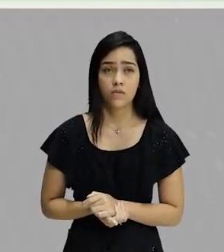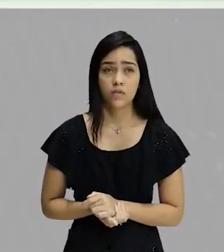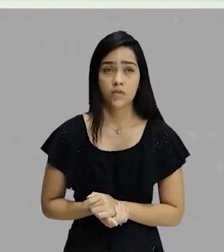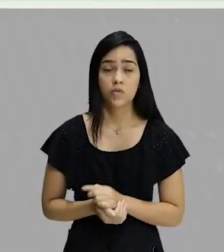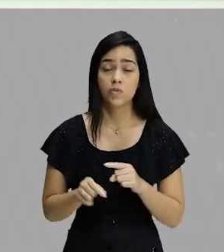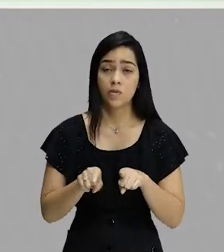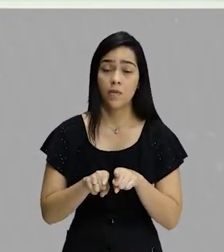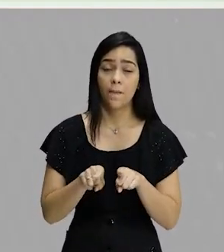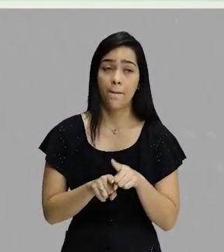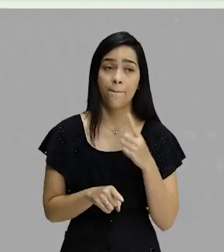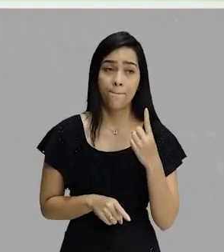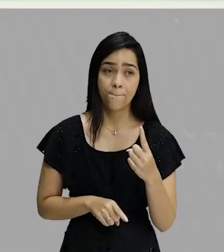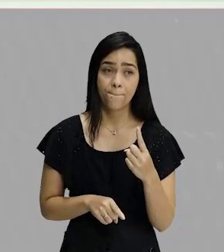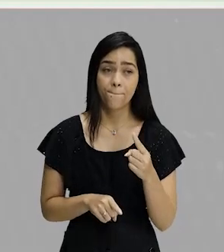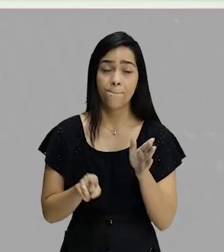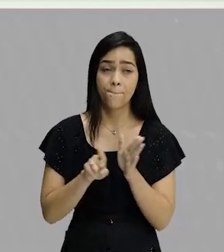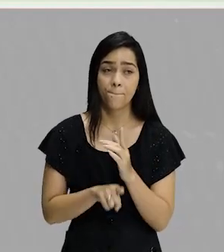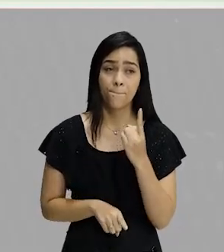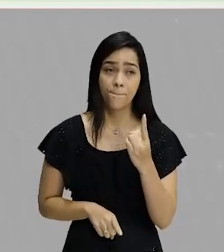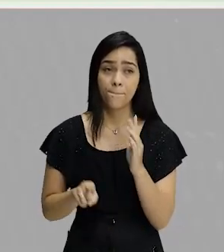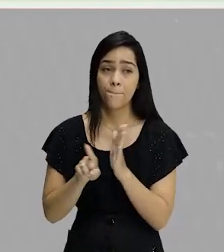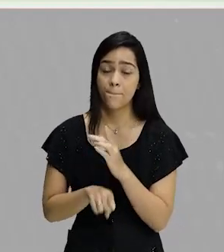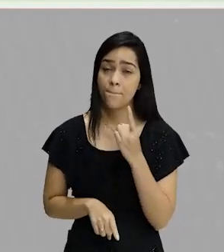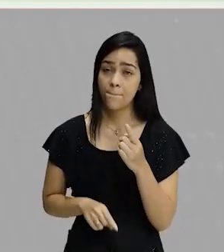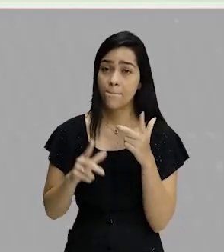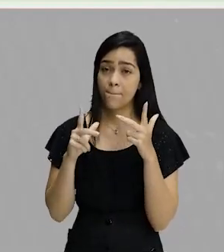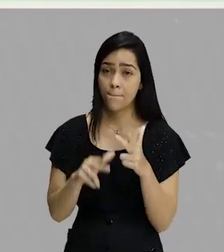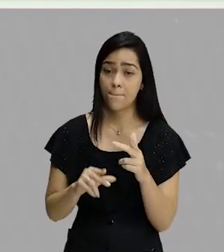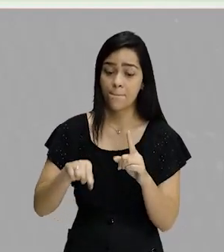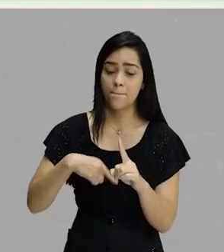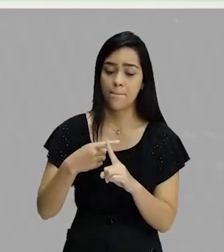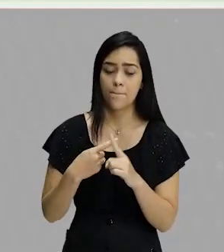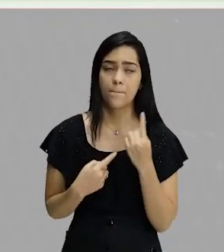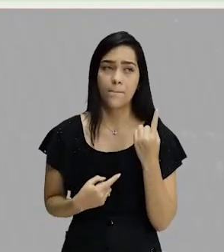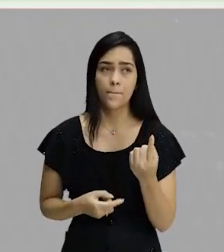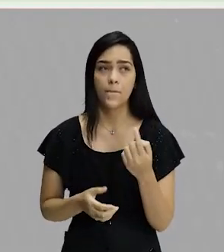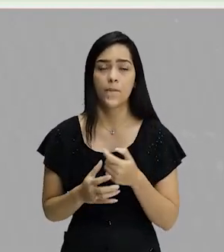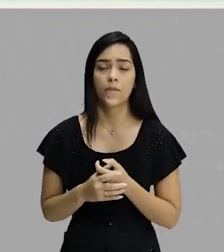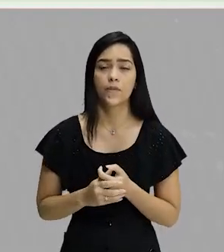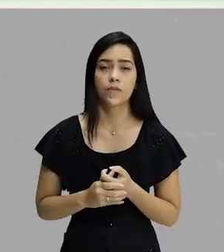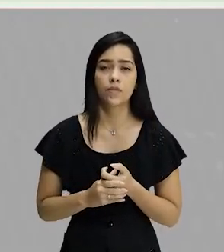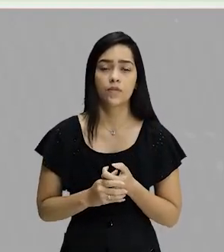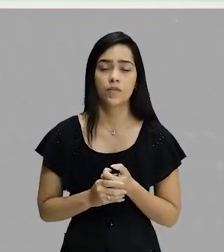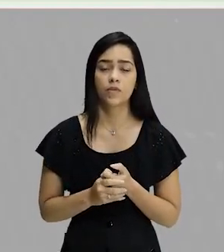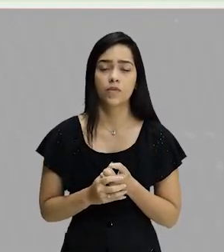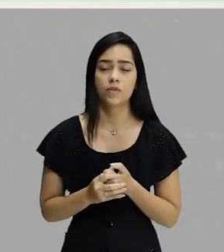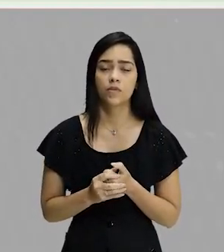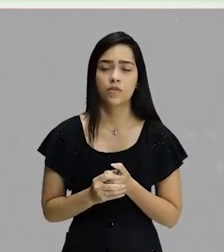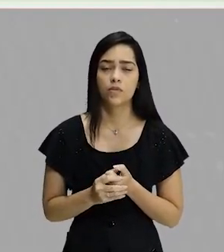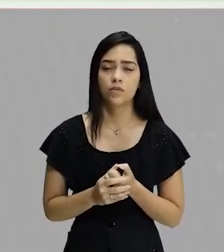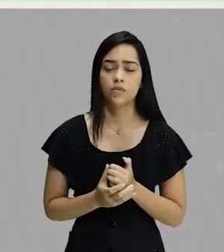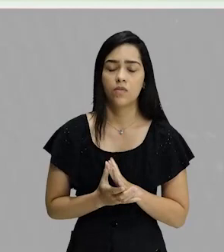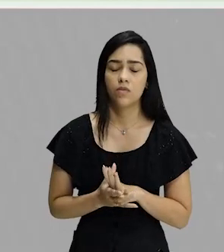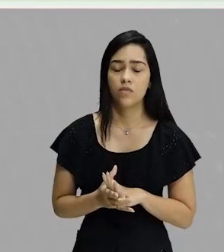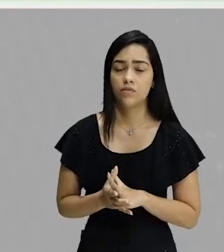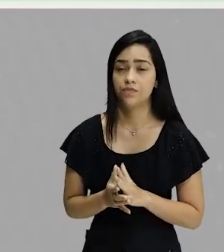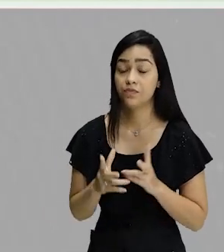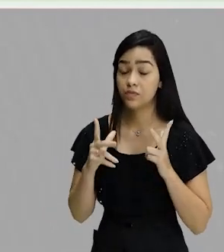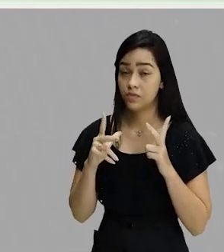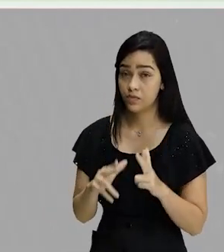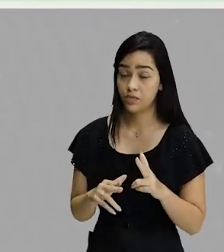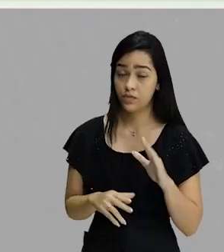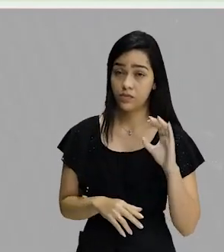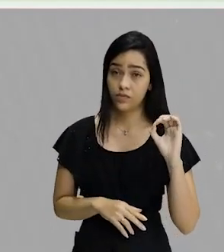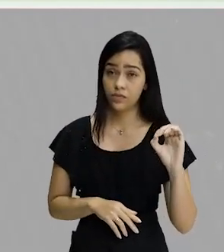E aqui 1 multiplicado por menos 1 multiplicado por menos 1 vai dar mais 1. Então eu trago para cá menos 1. Igual